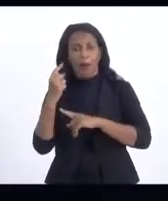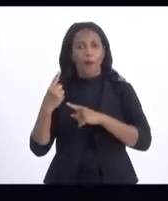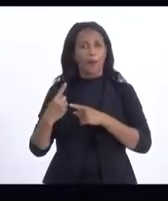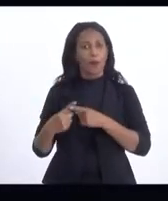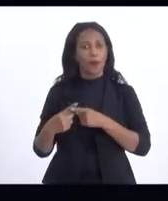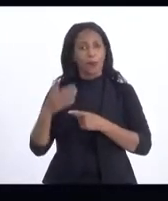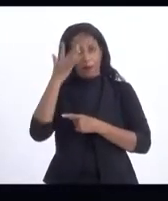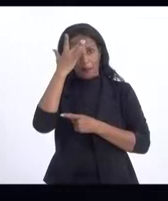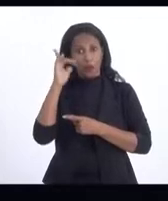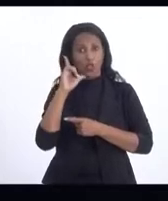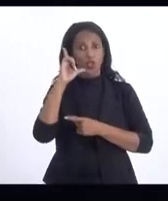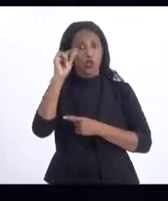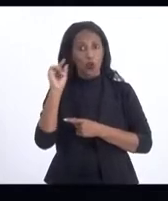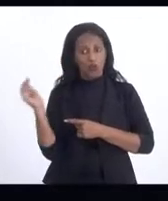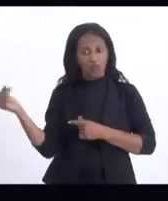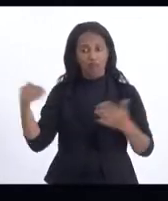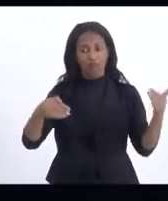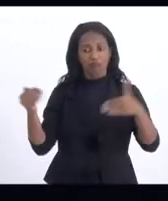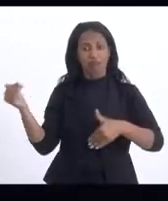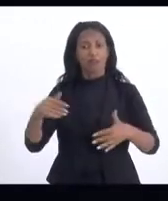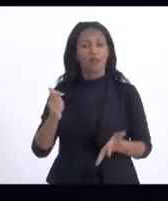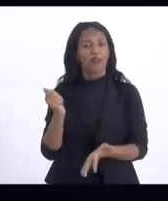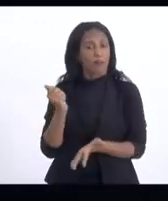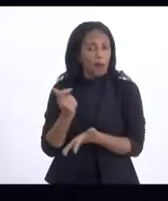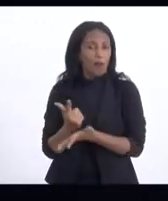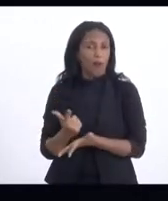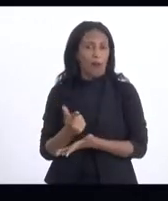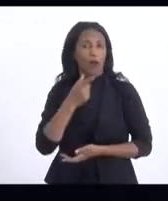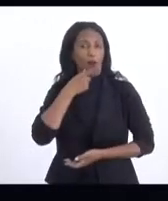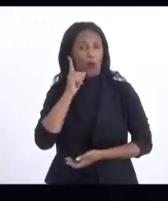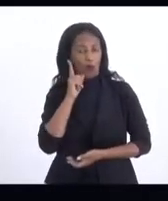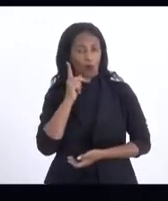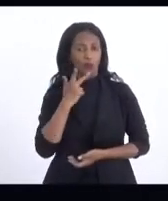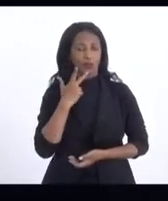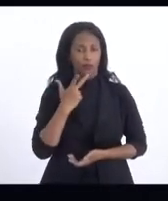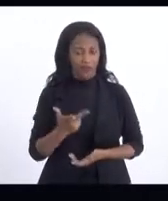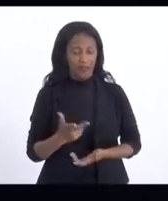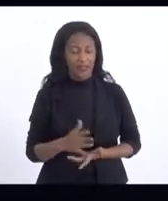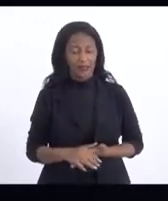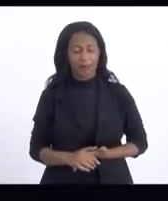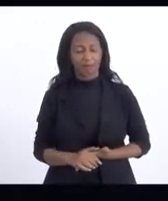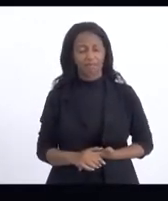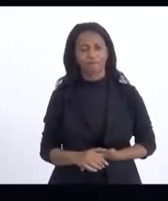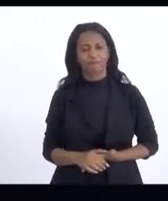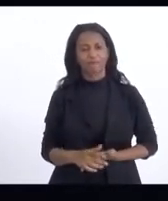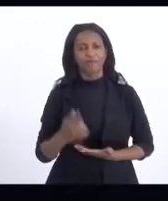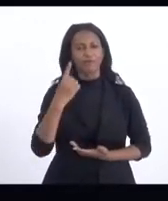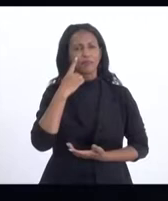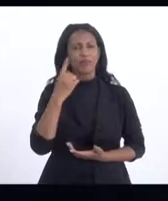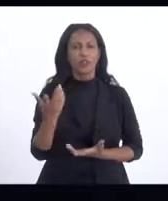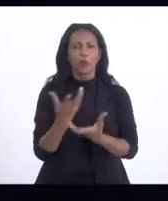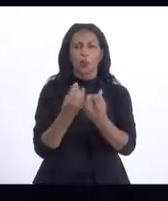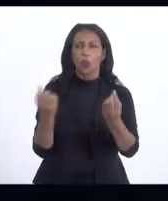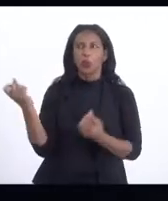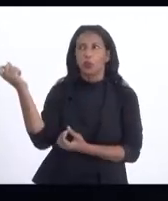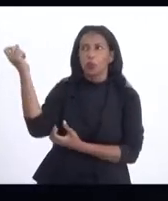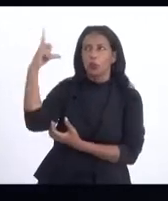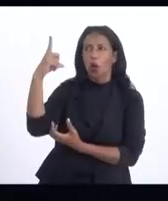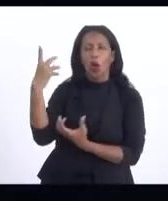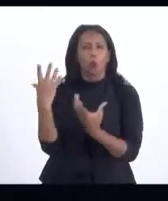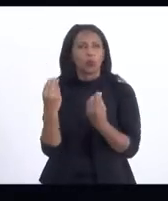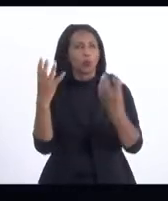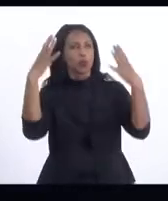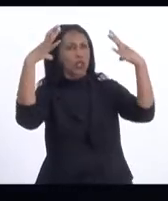ontem, e vou repetir uma proposta que tenho, porque eu vejo muito sol, muita chuva